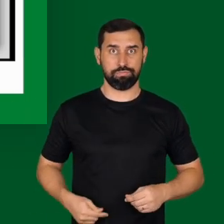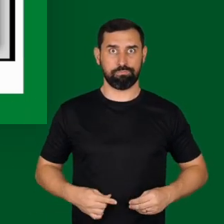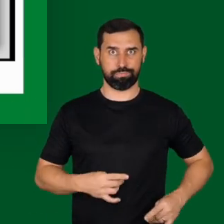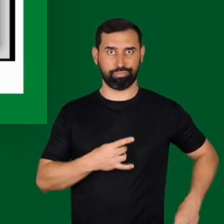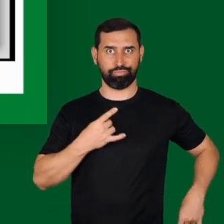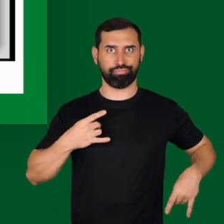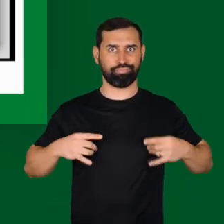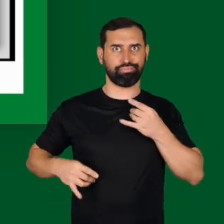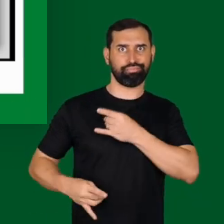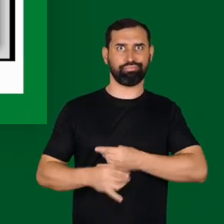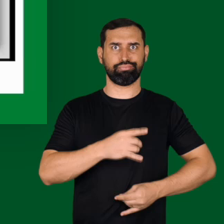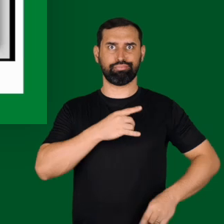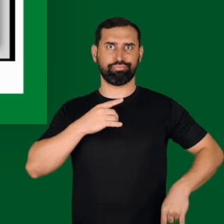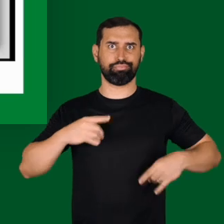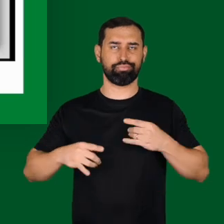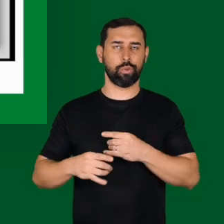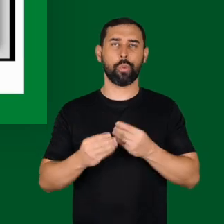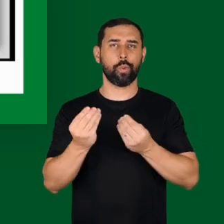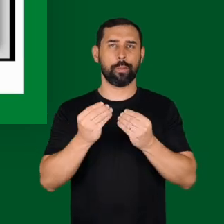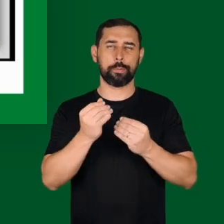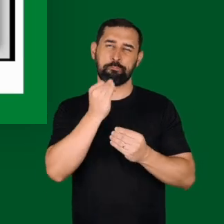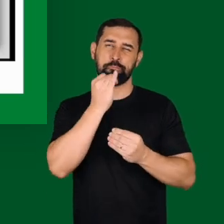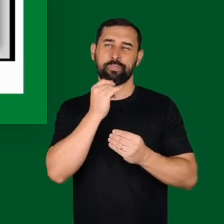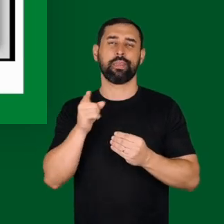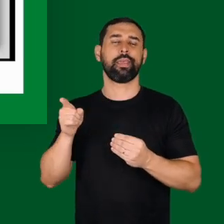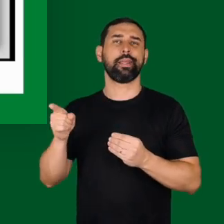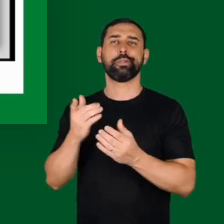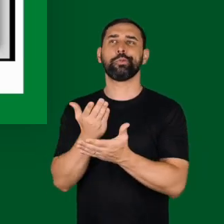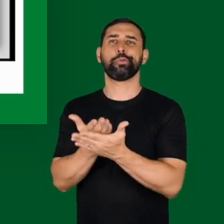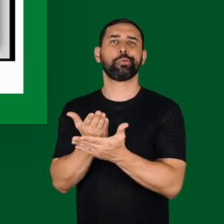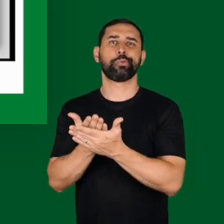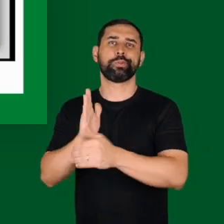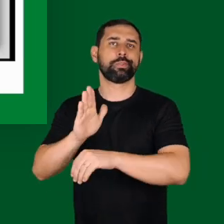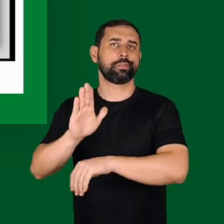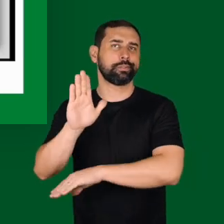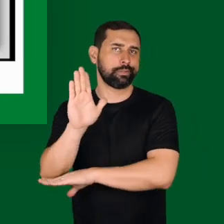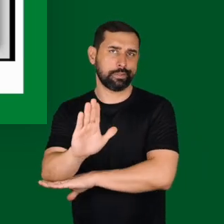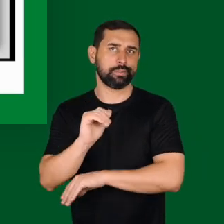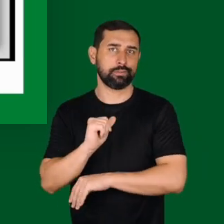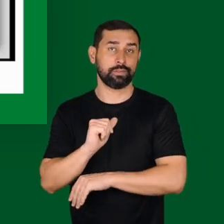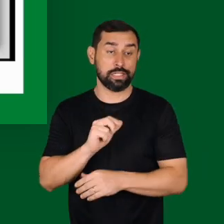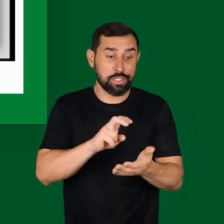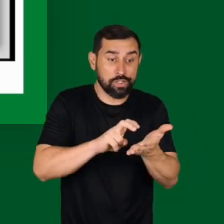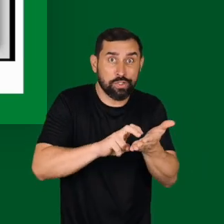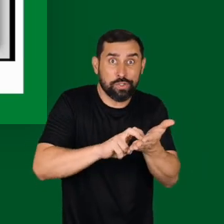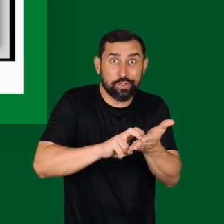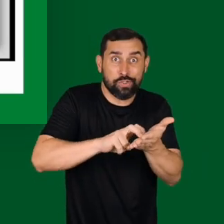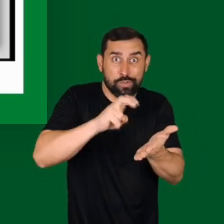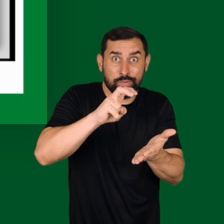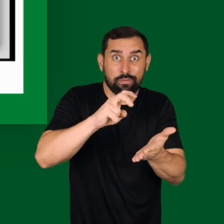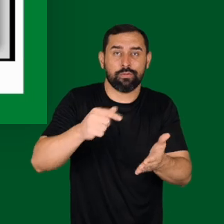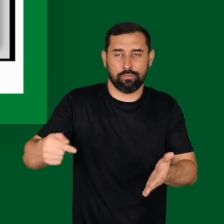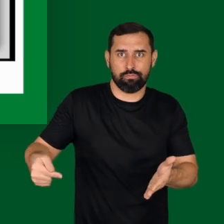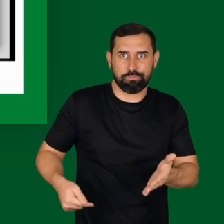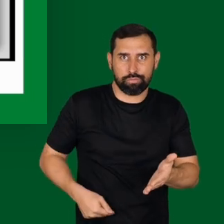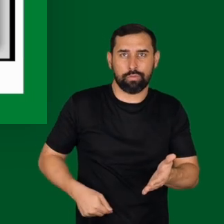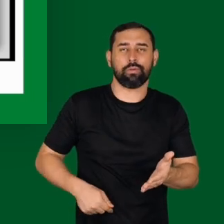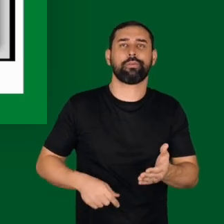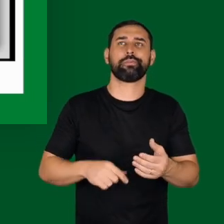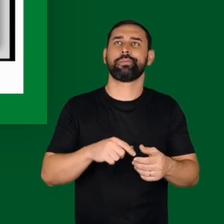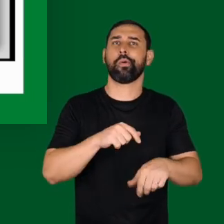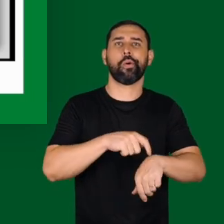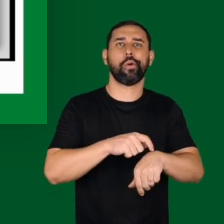ação um pouco mais rápida, ele vai, vamos supor, do mesmo jeito, né? Esse aluno estuda à tarde, de manhã ele vai receber em casa essas